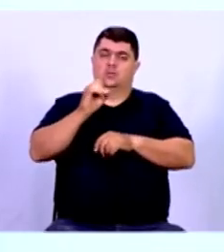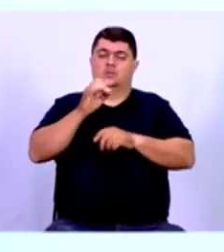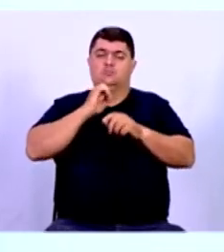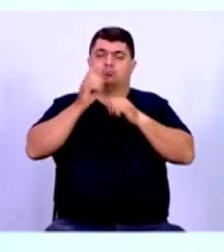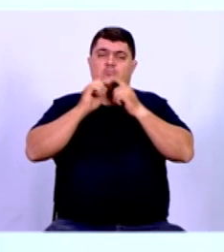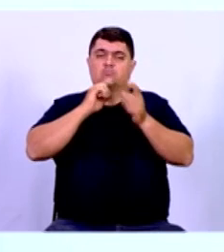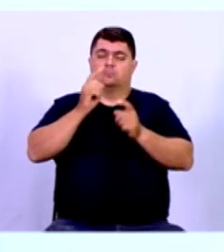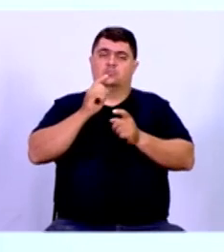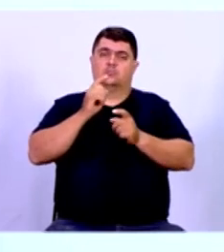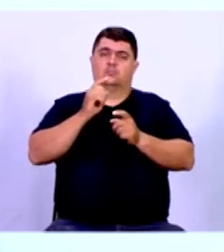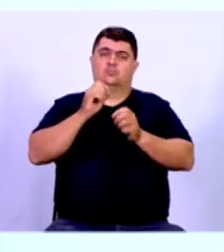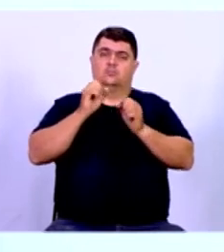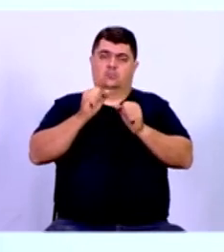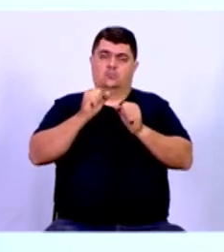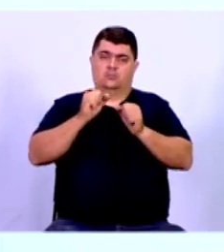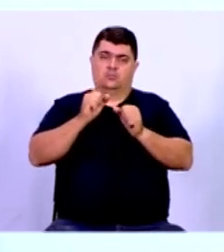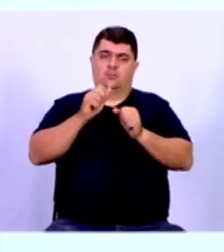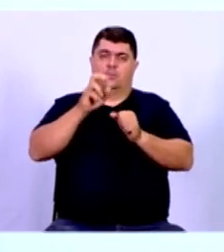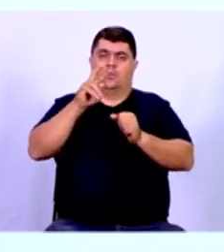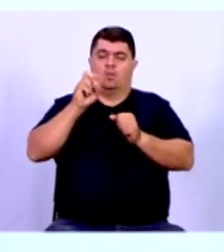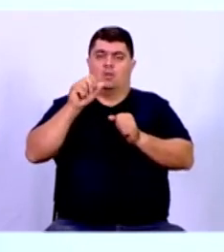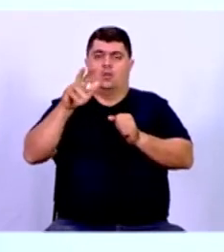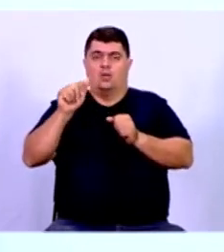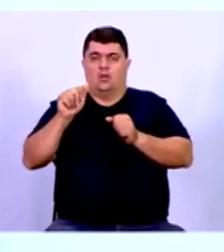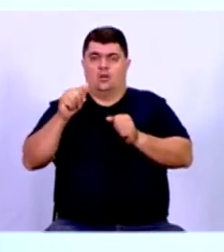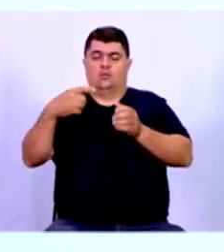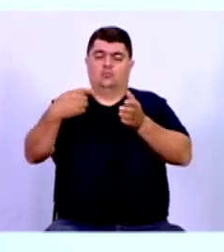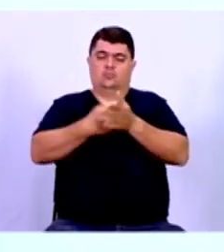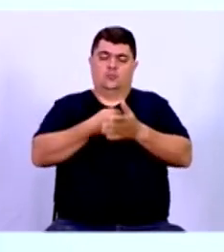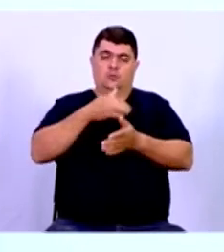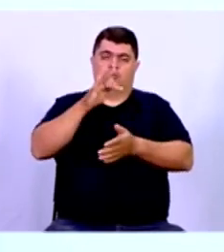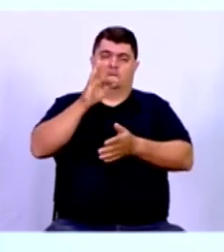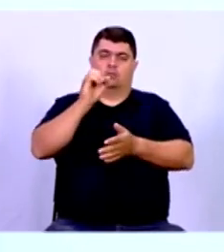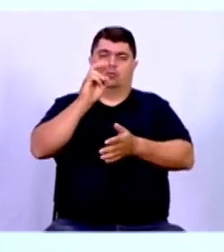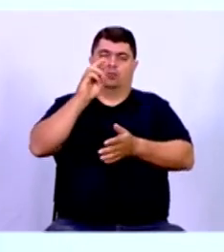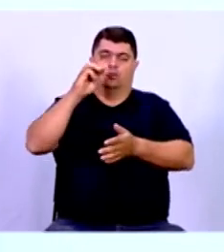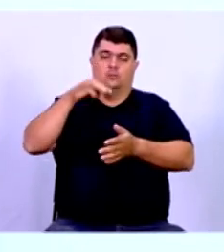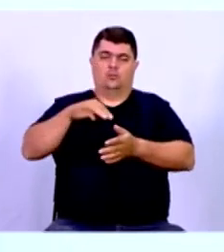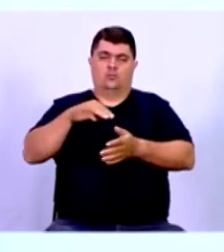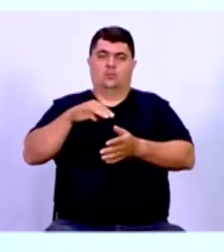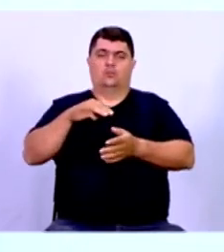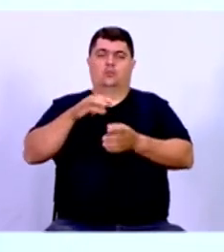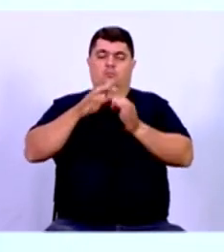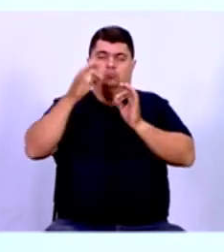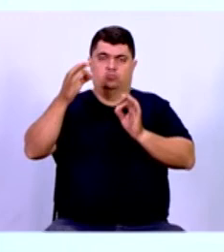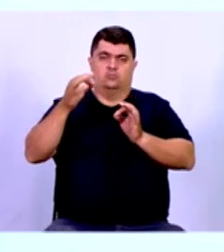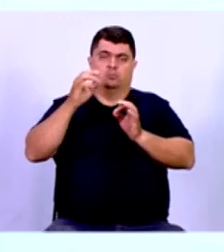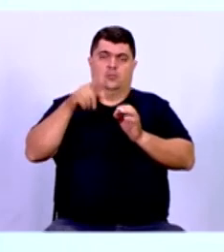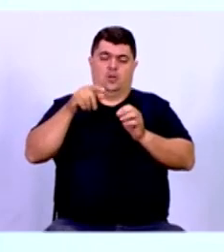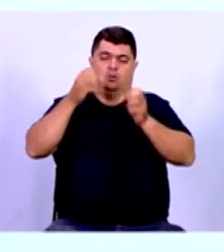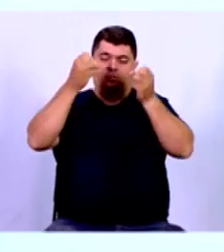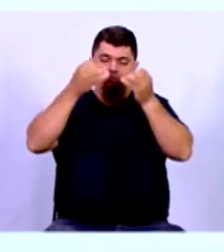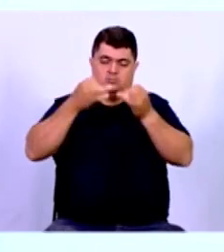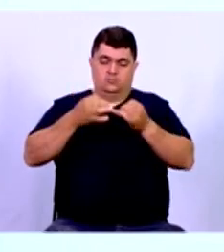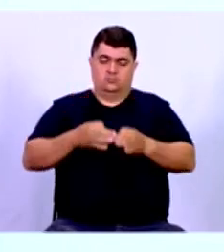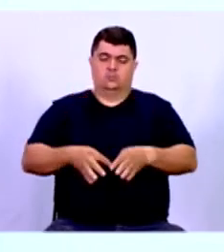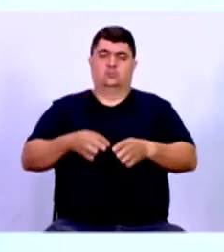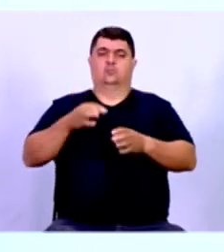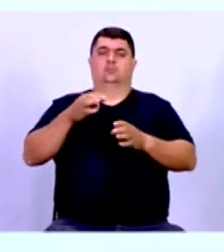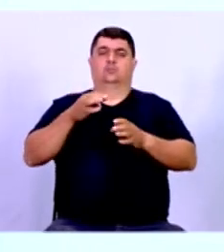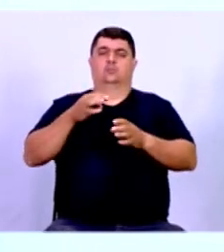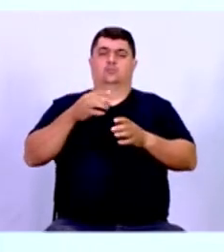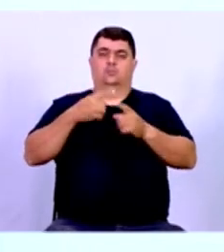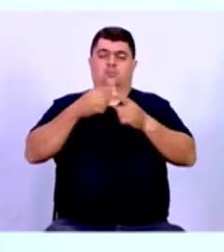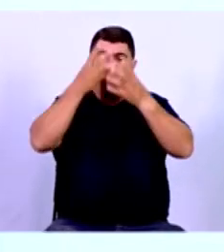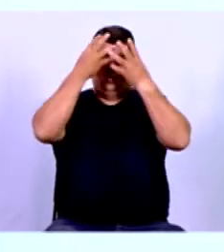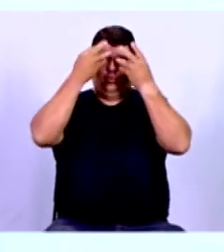tiver dúvida, entre no ambiente e questione, pergunte ao tutor à distância. Ele está disponível justamente para isso, para ajudar você